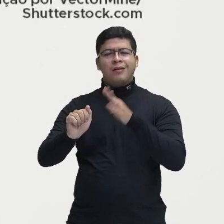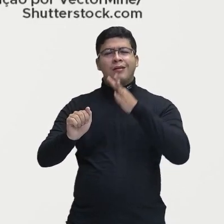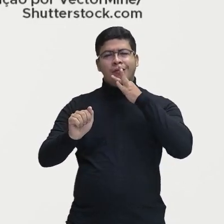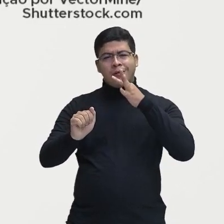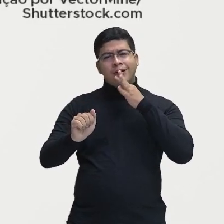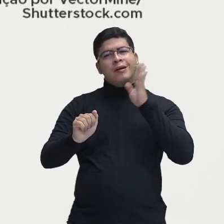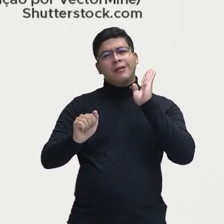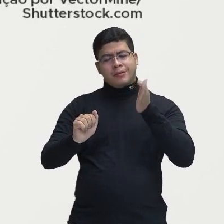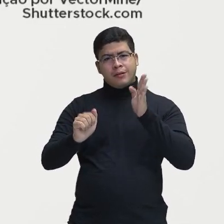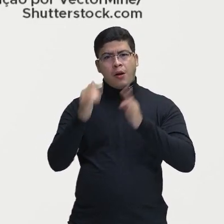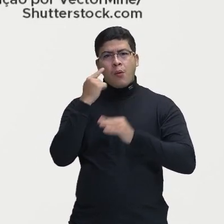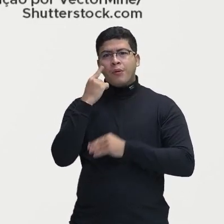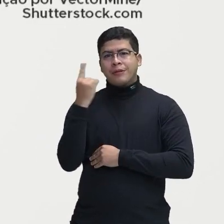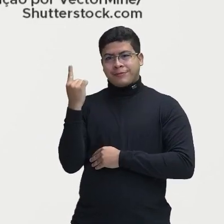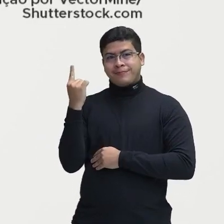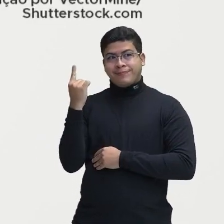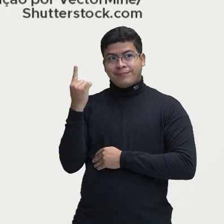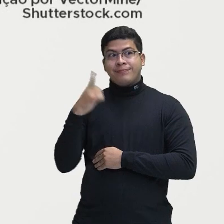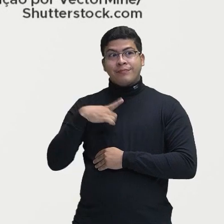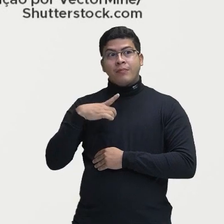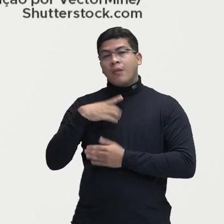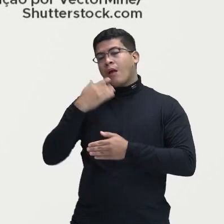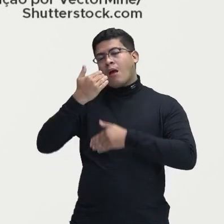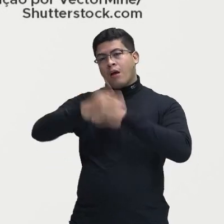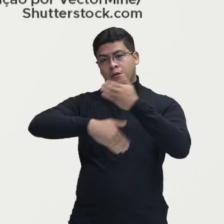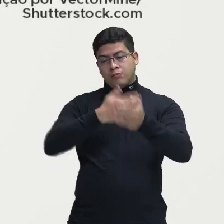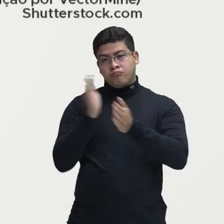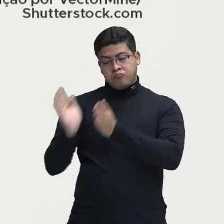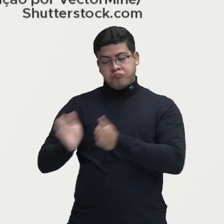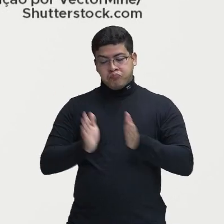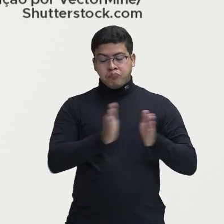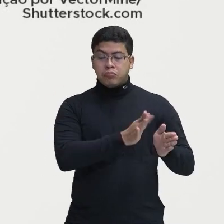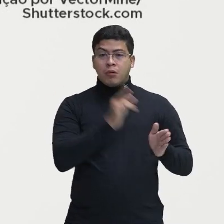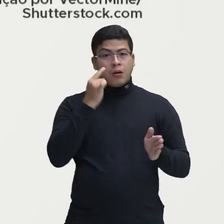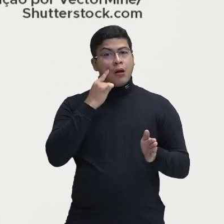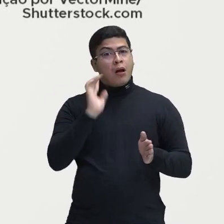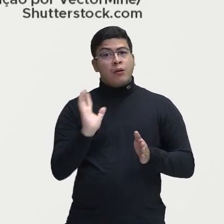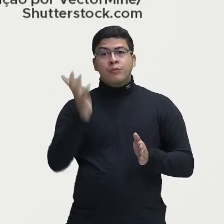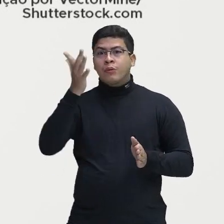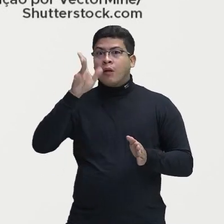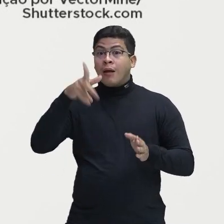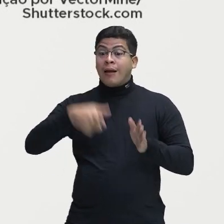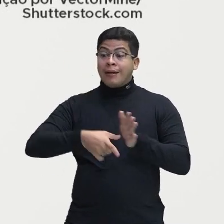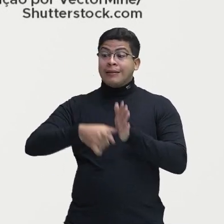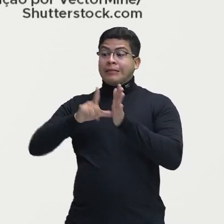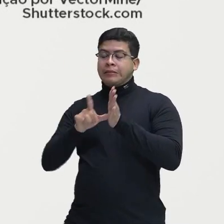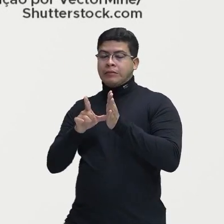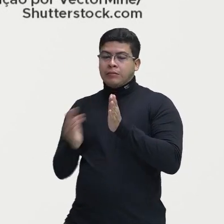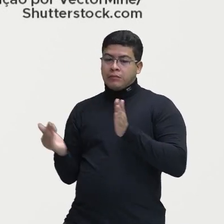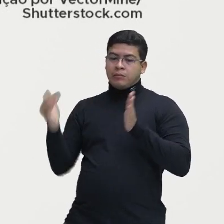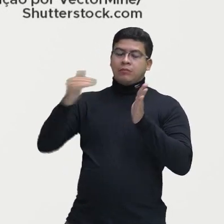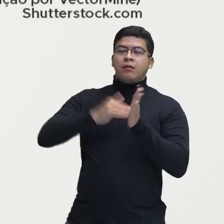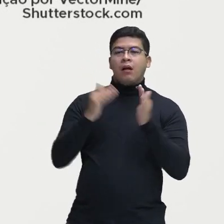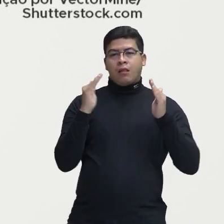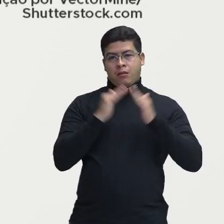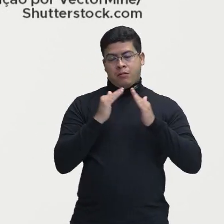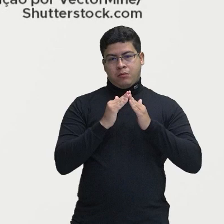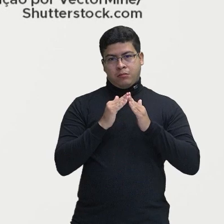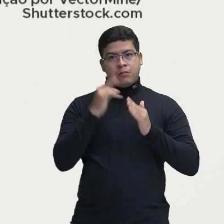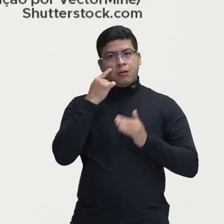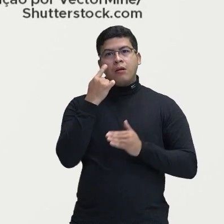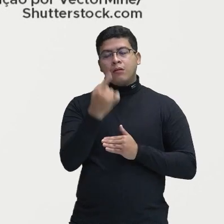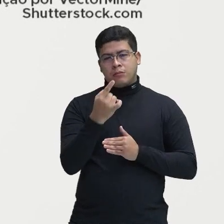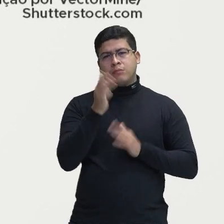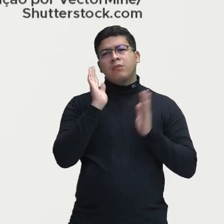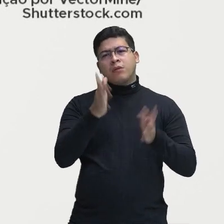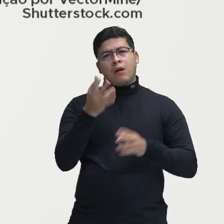nós verificamos que são algumas etapas que acontecem antes da água chegar tratada na nossa casa. Nós